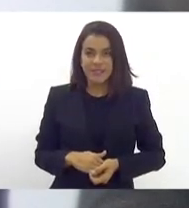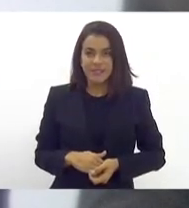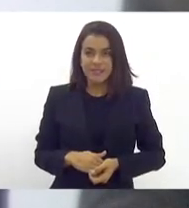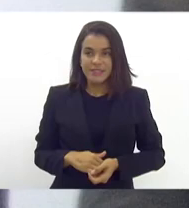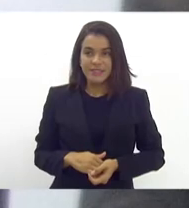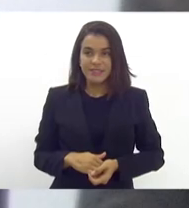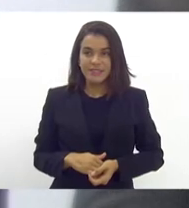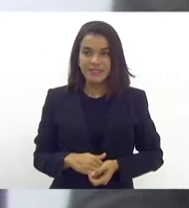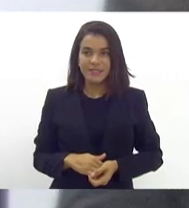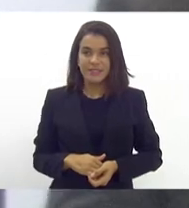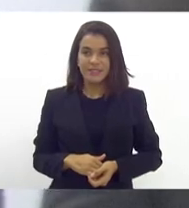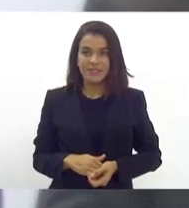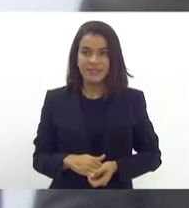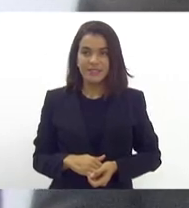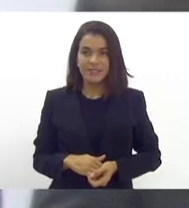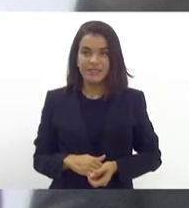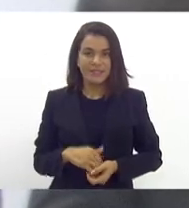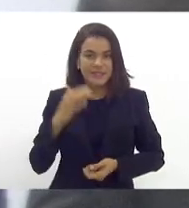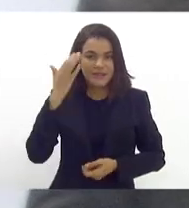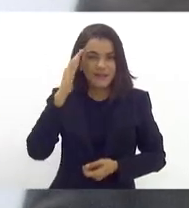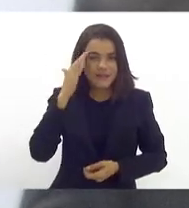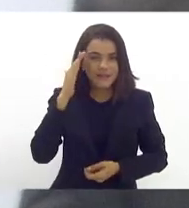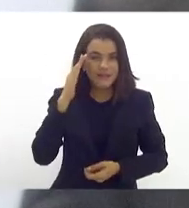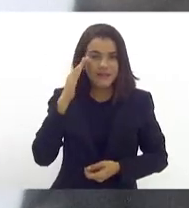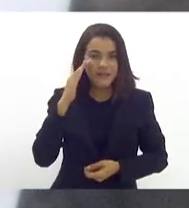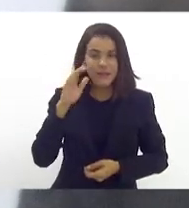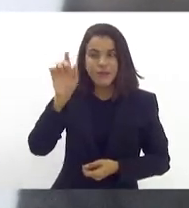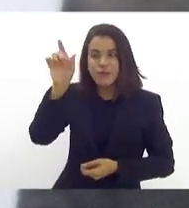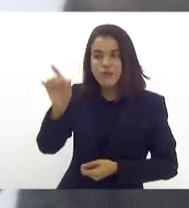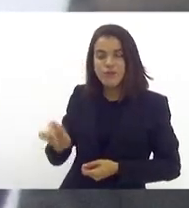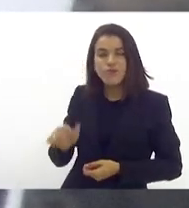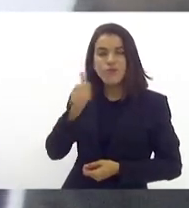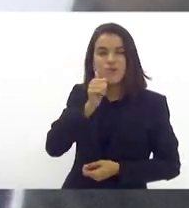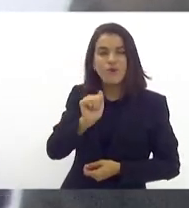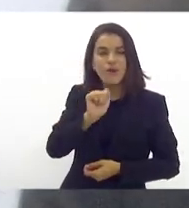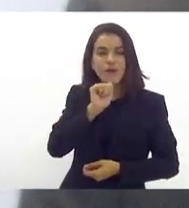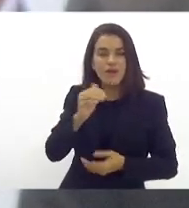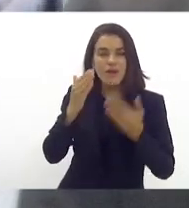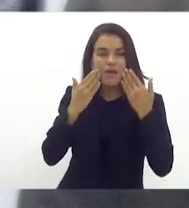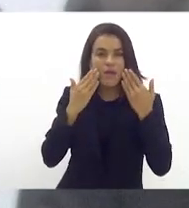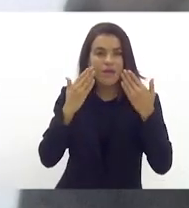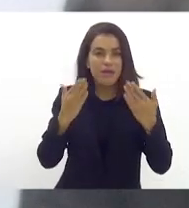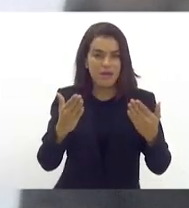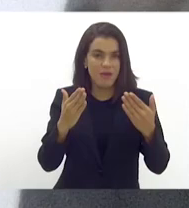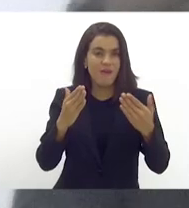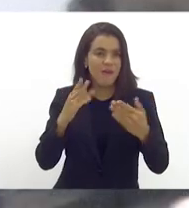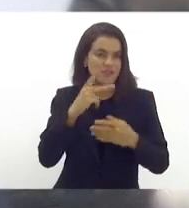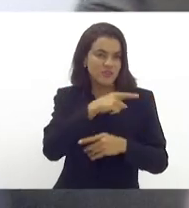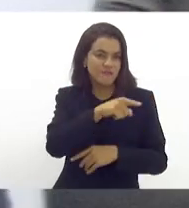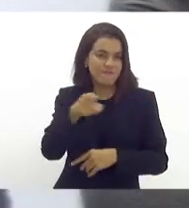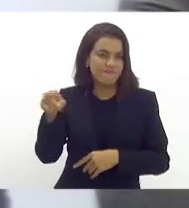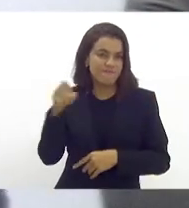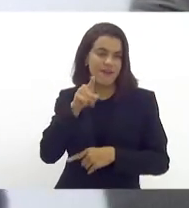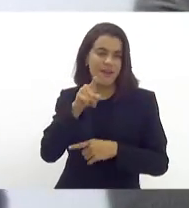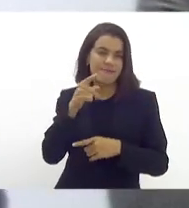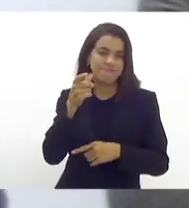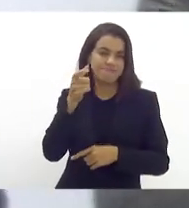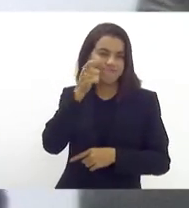senti entende isso quando uma mãe mostra o que nós vamos ver num vídeo